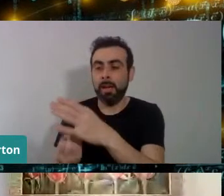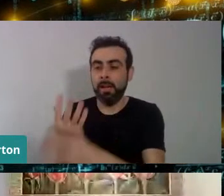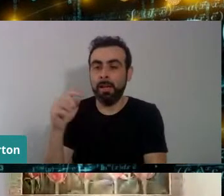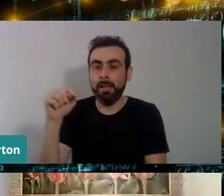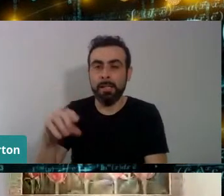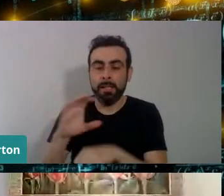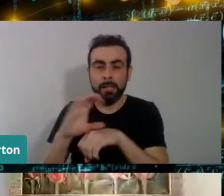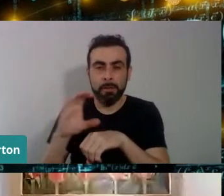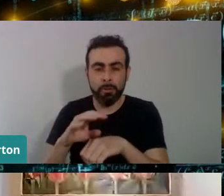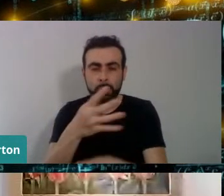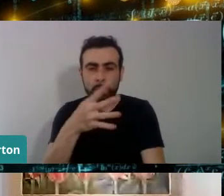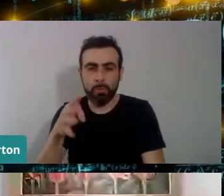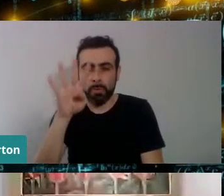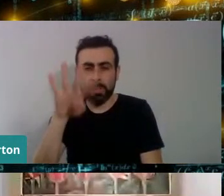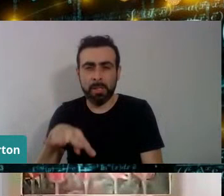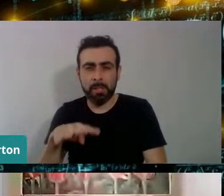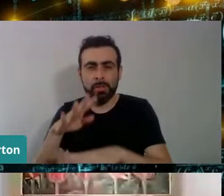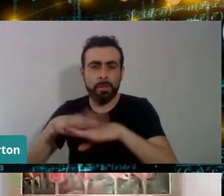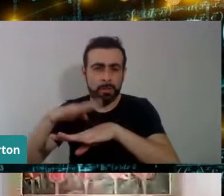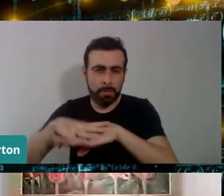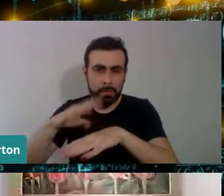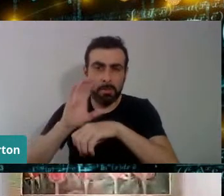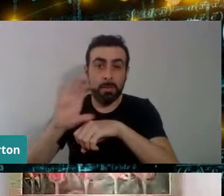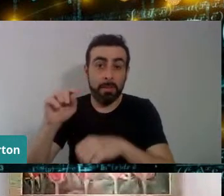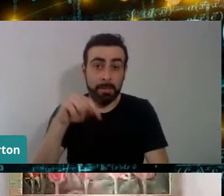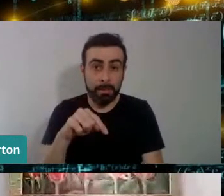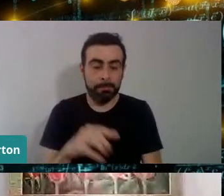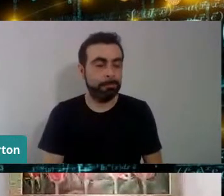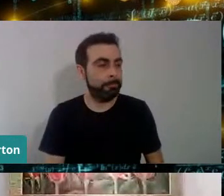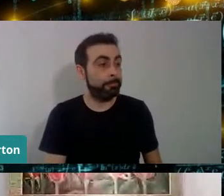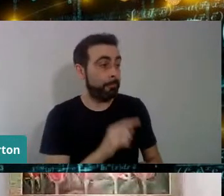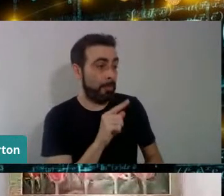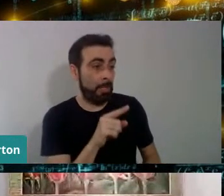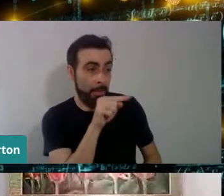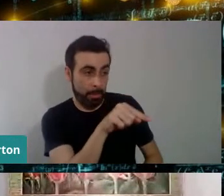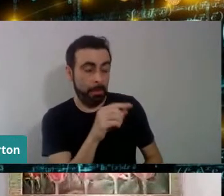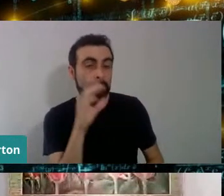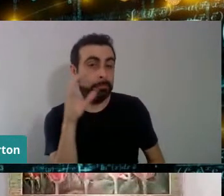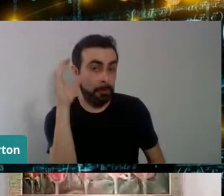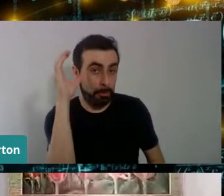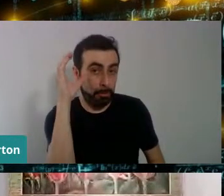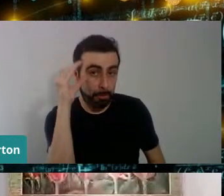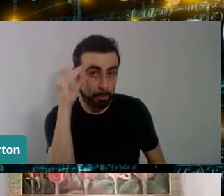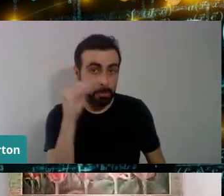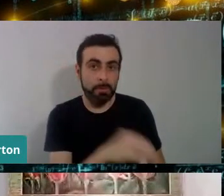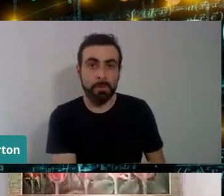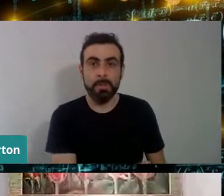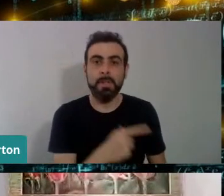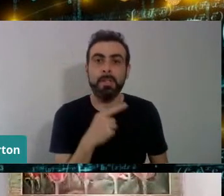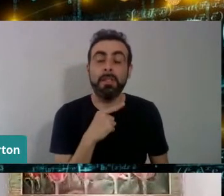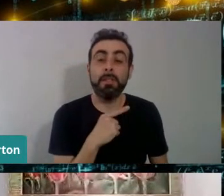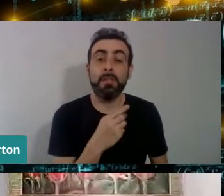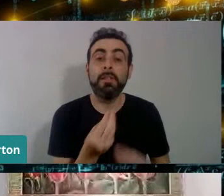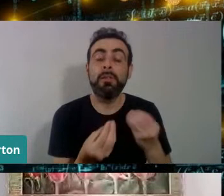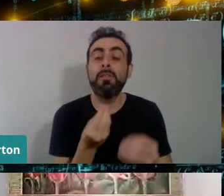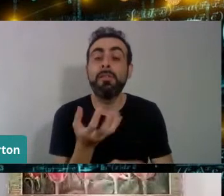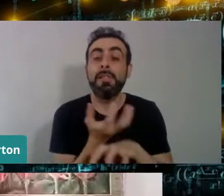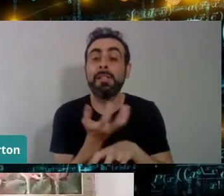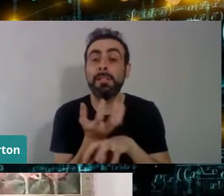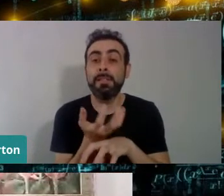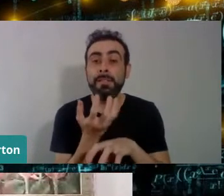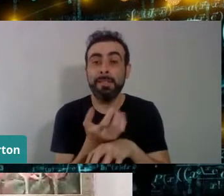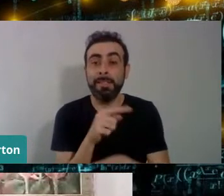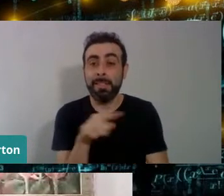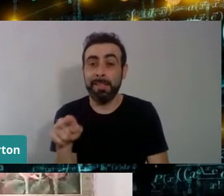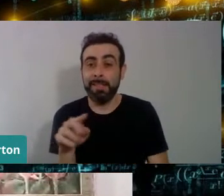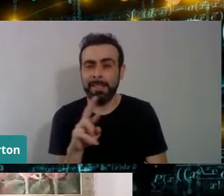uma grade curricular muito, muito boa. Curioso também, José Ricardo. Curioso também, uma disciplina muito pitoresca